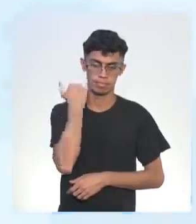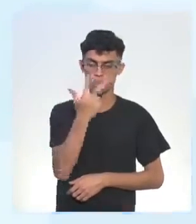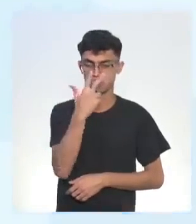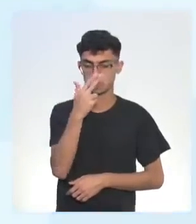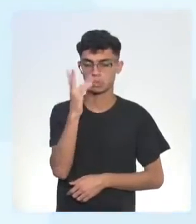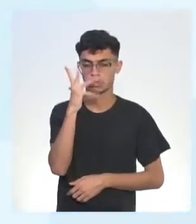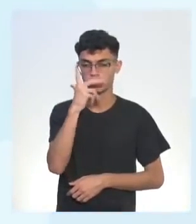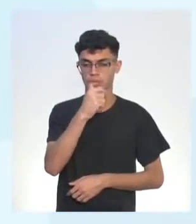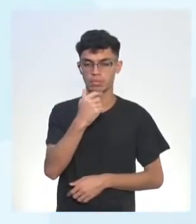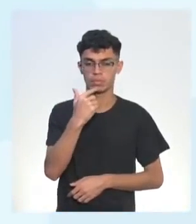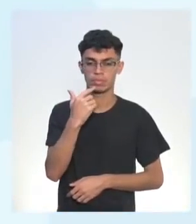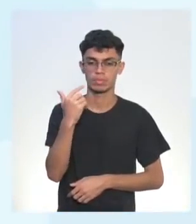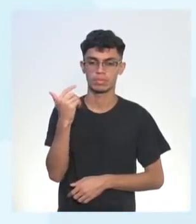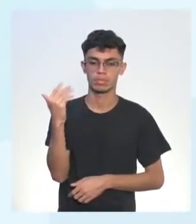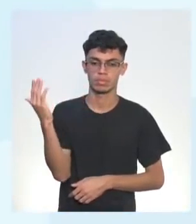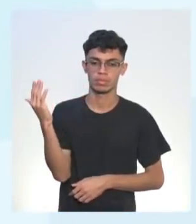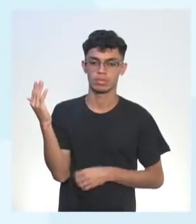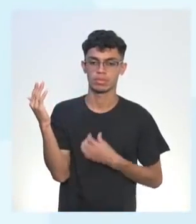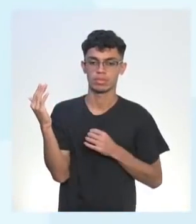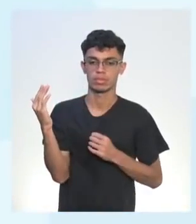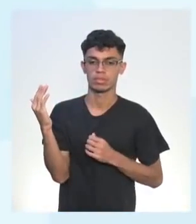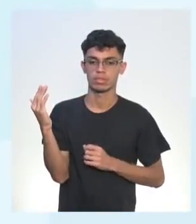muito bonitinho, coloquei para vocês, né?